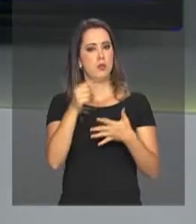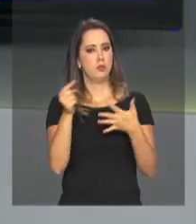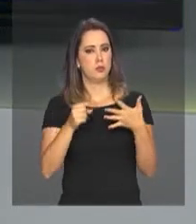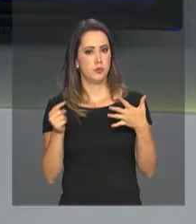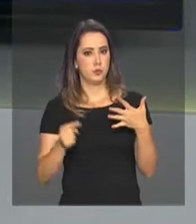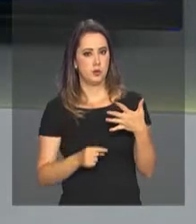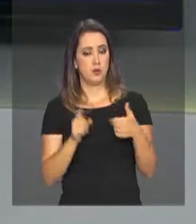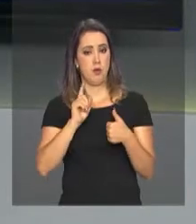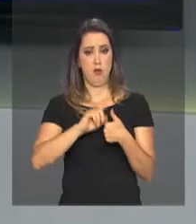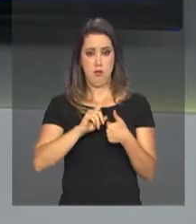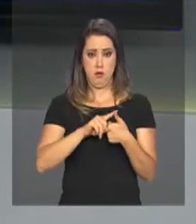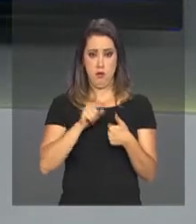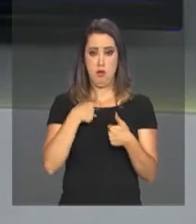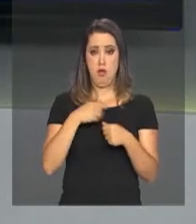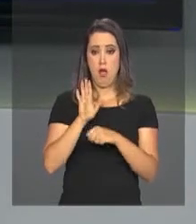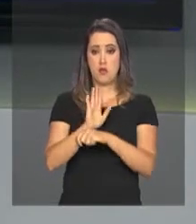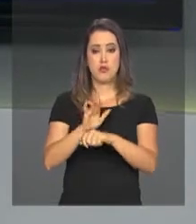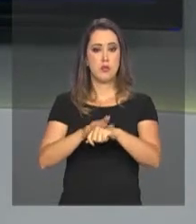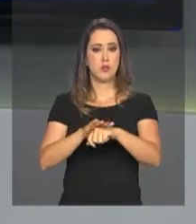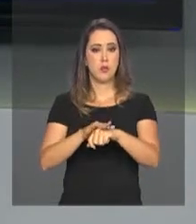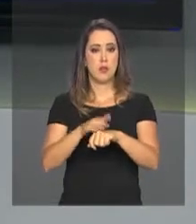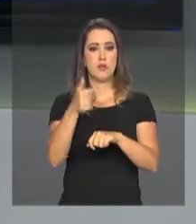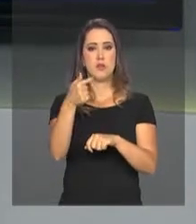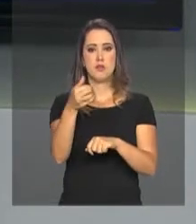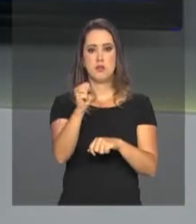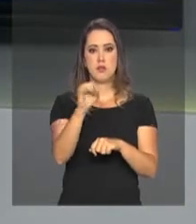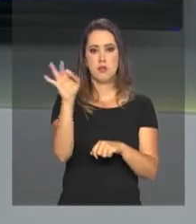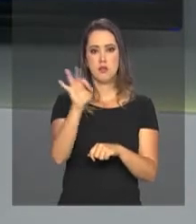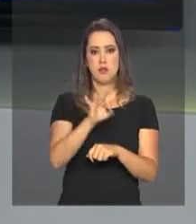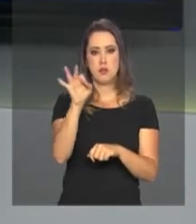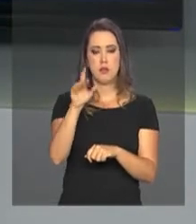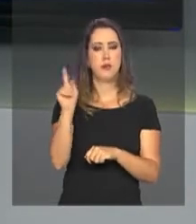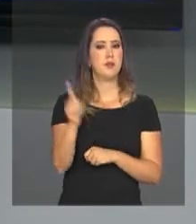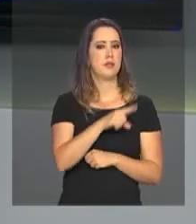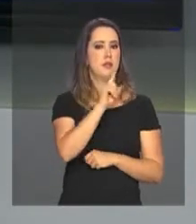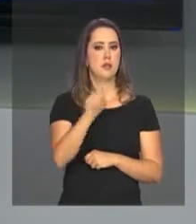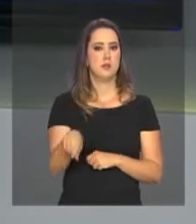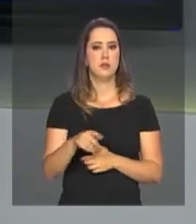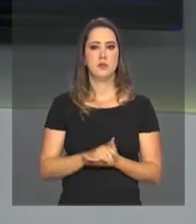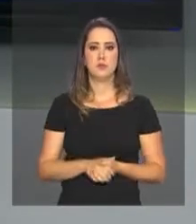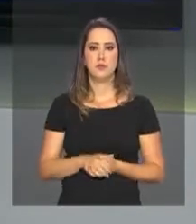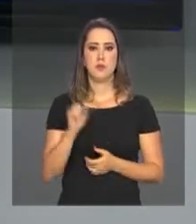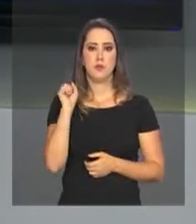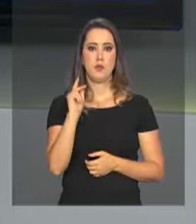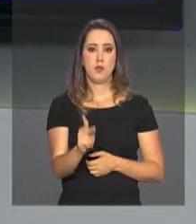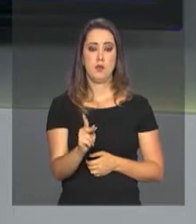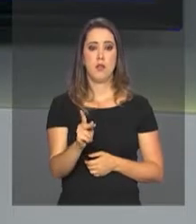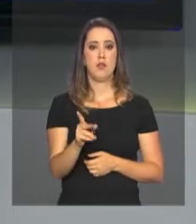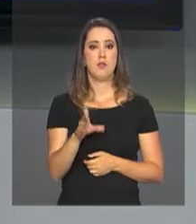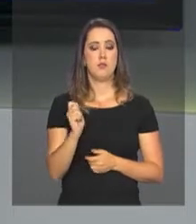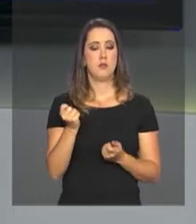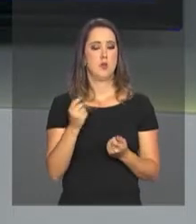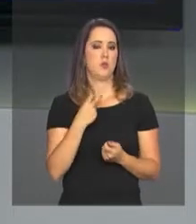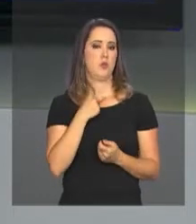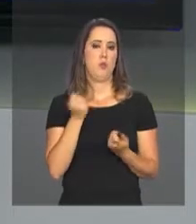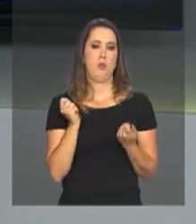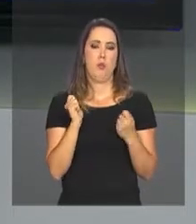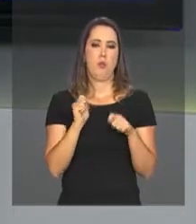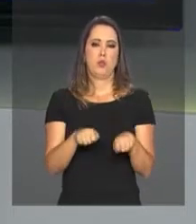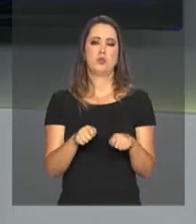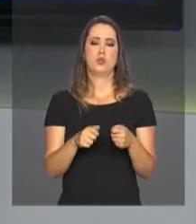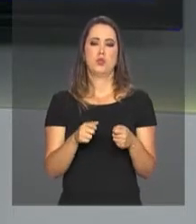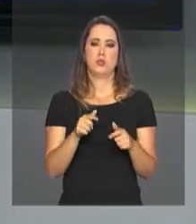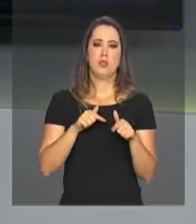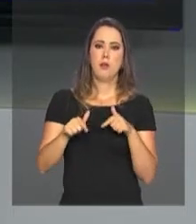auxílios doença reavaliados 78% deles foram cancelados nas aposentadorias por invalidez foram cerca de